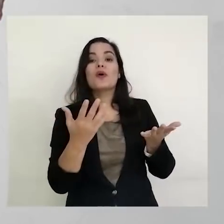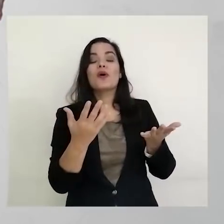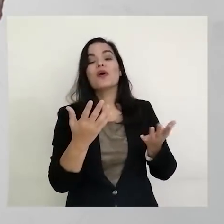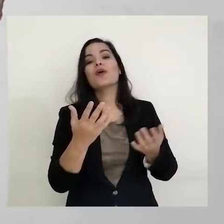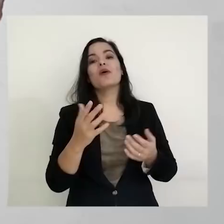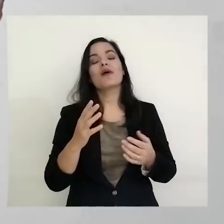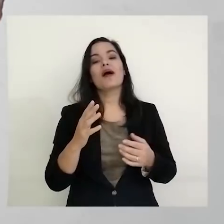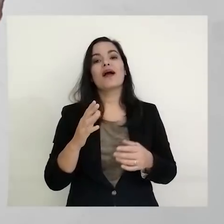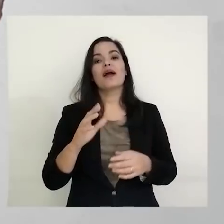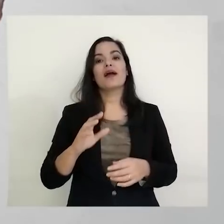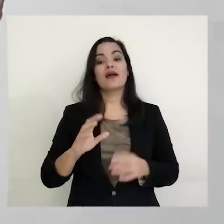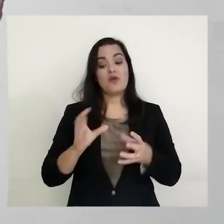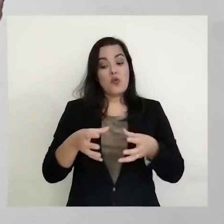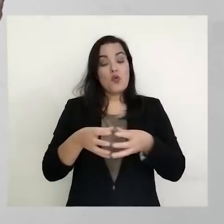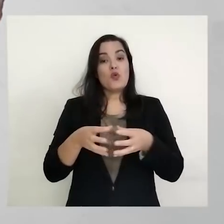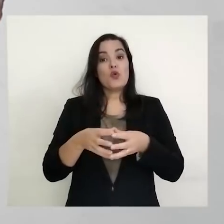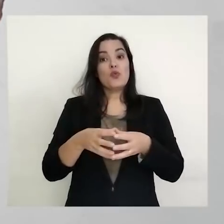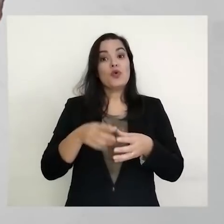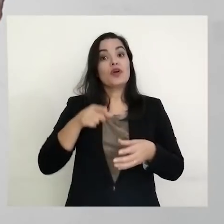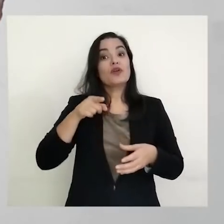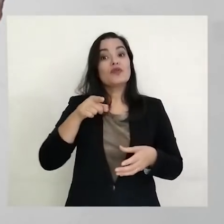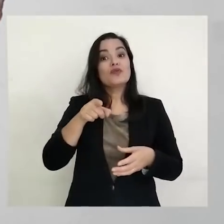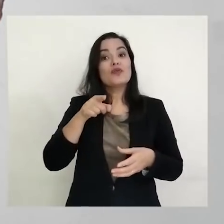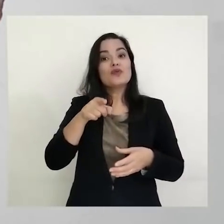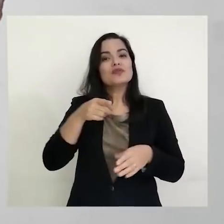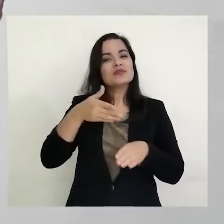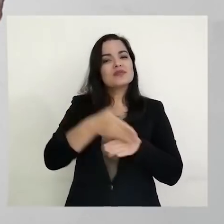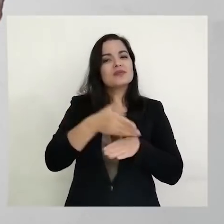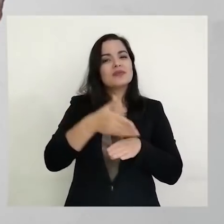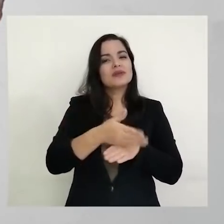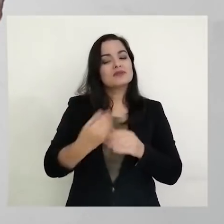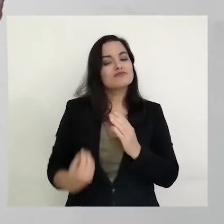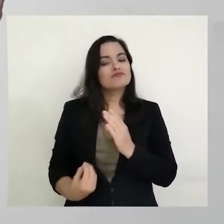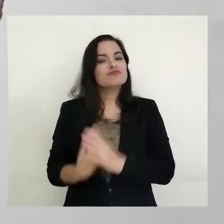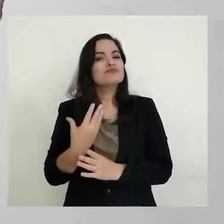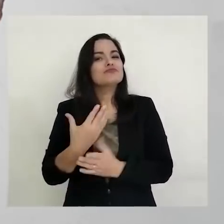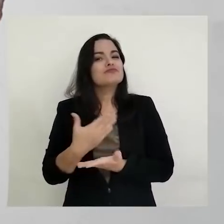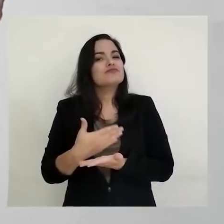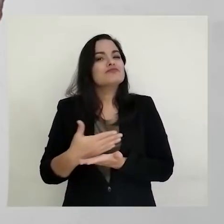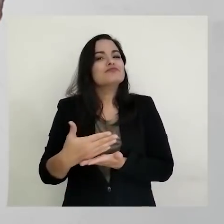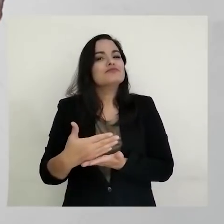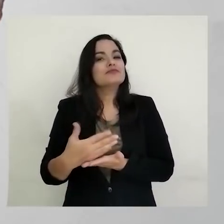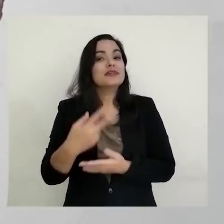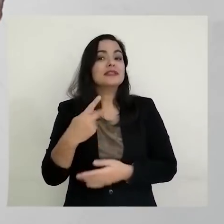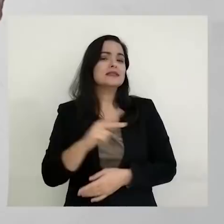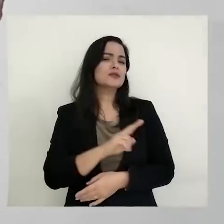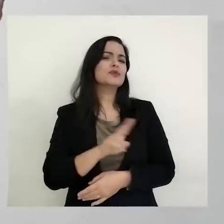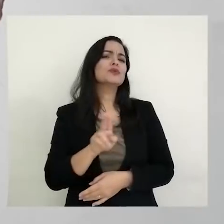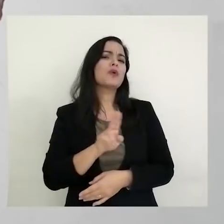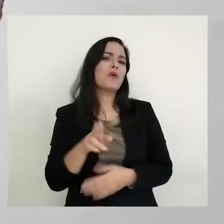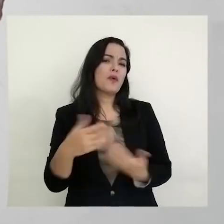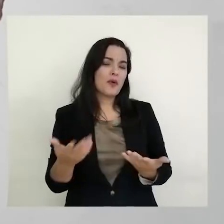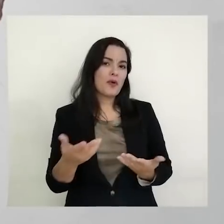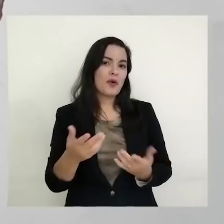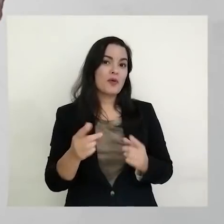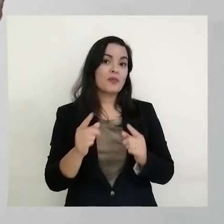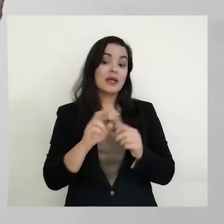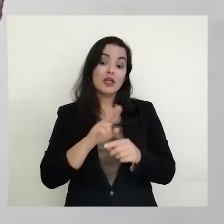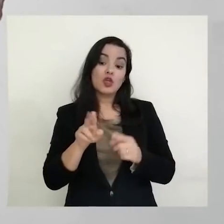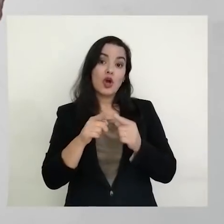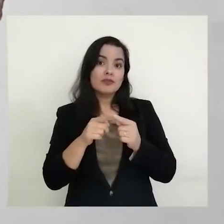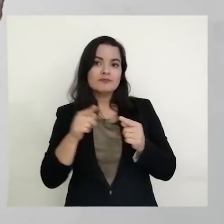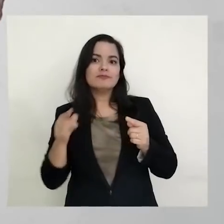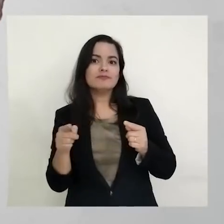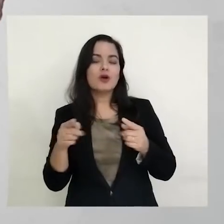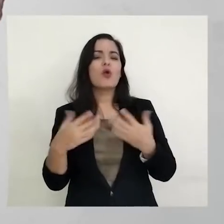nós conversamos aqui hoje que você acha que tem relação com a sua origem. O seu nome, o seu